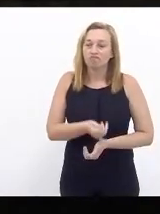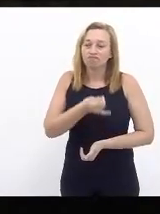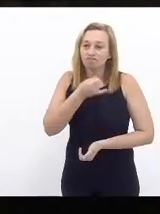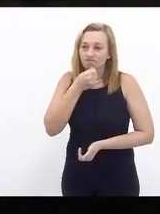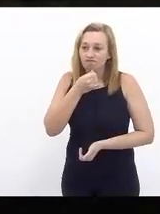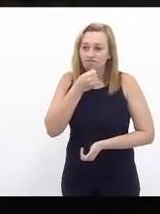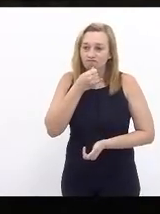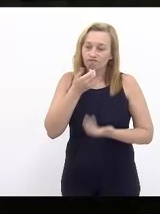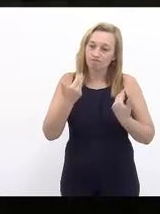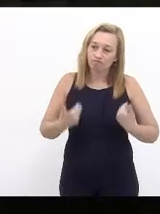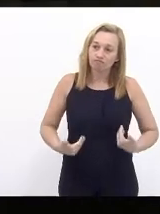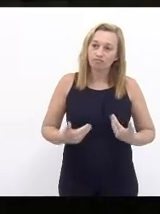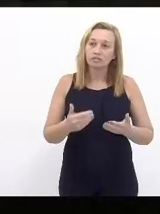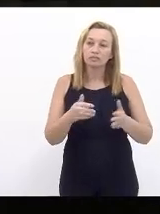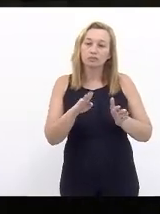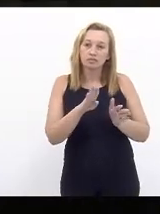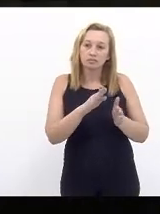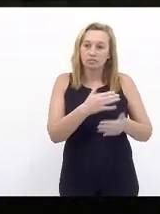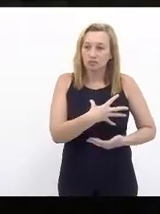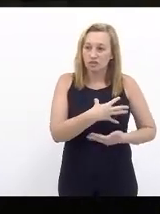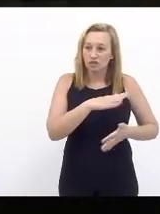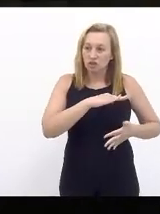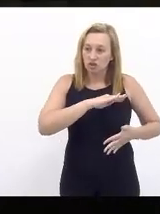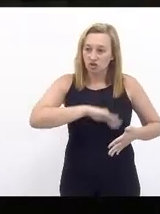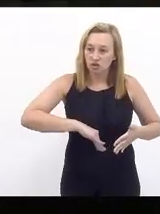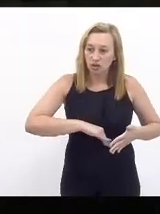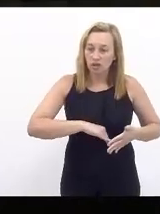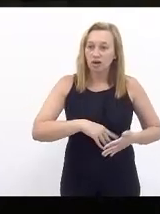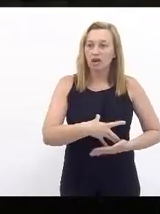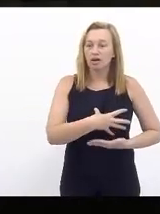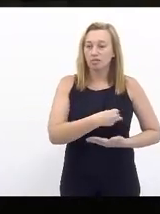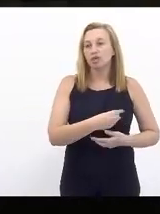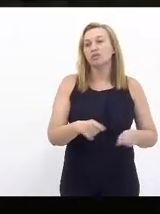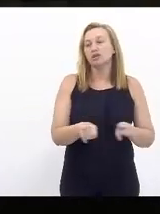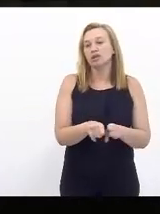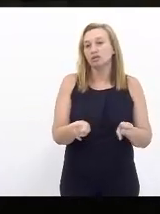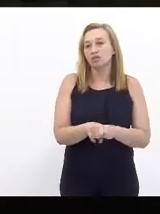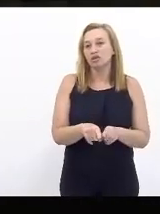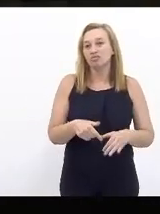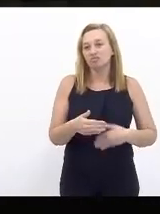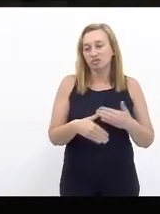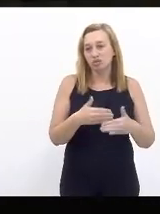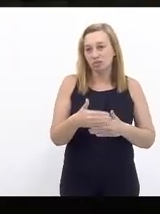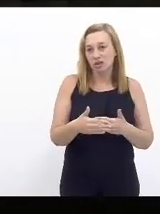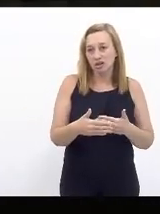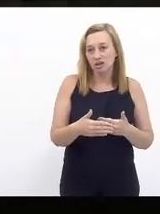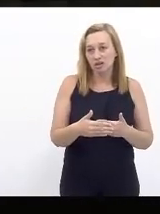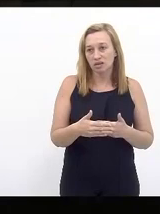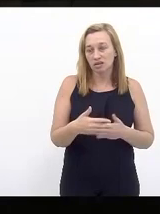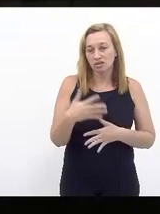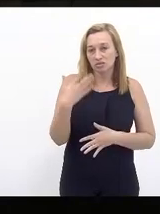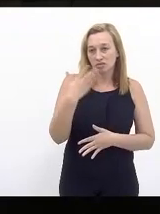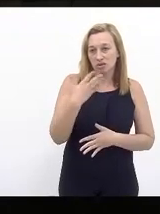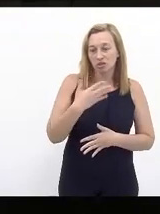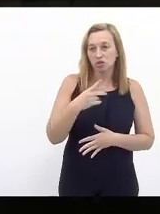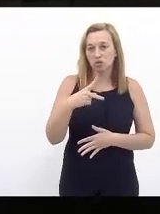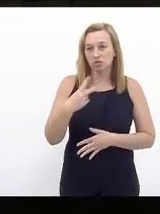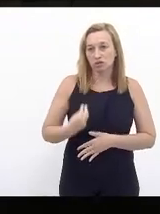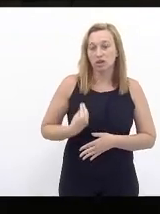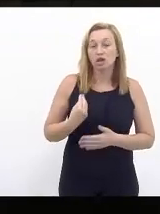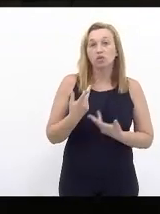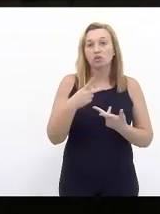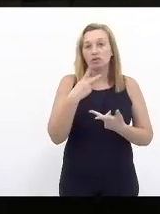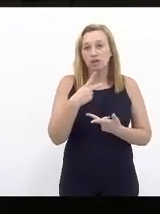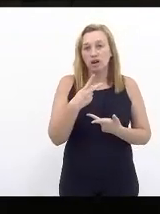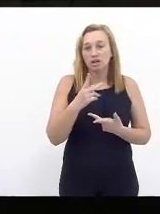mutilação, que muitas vezes precisa tirar a mama, mas também com o processo aí de inviabilização das suas vidas. Então, quando a gente